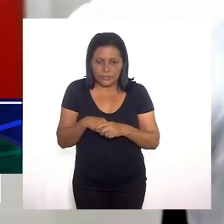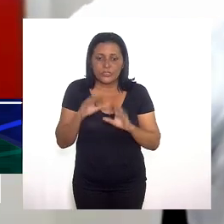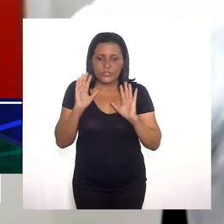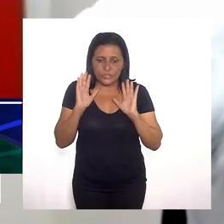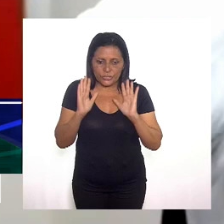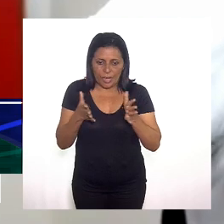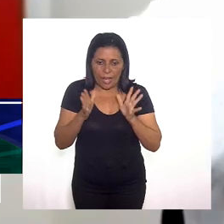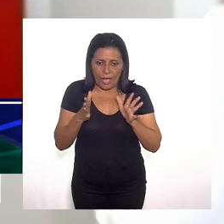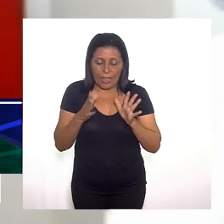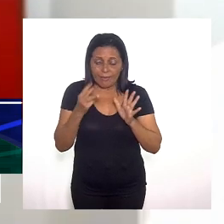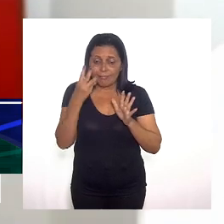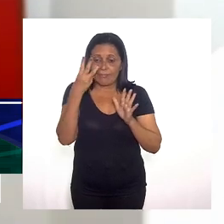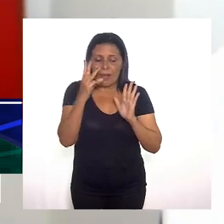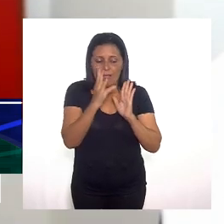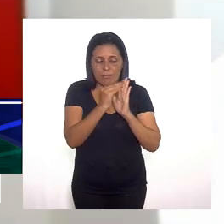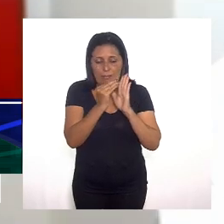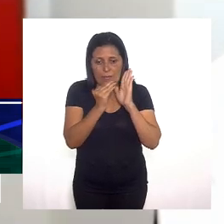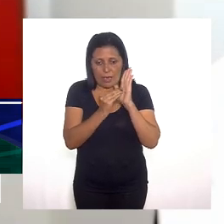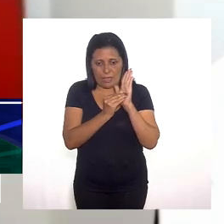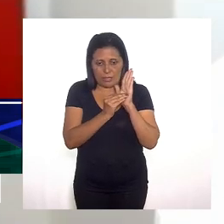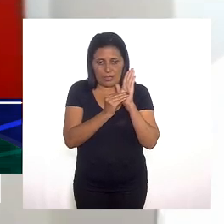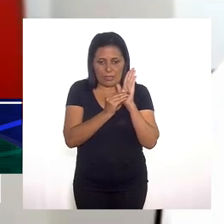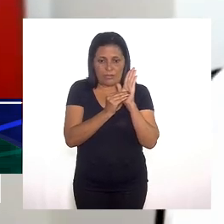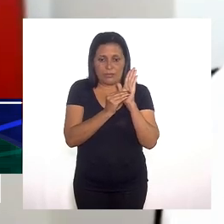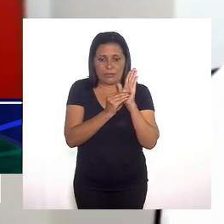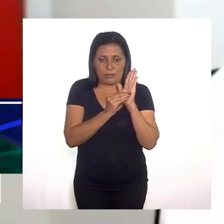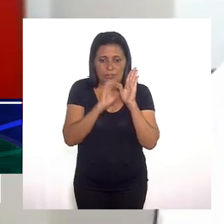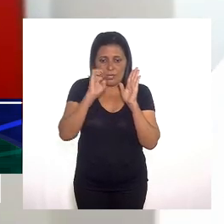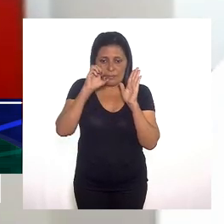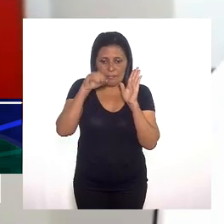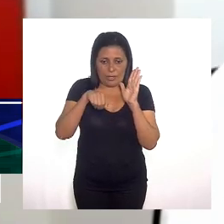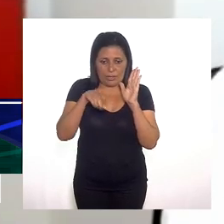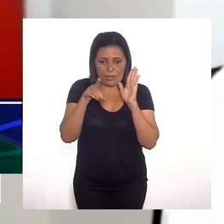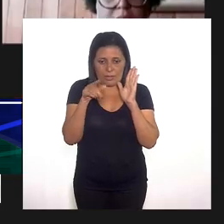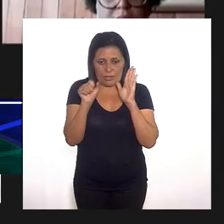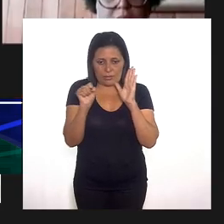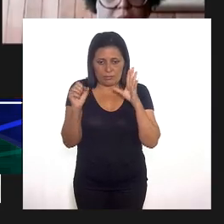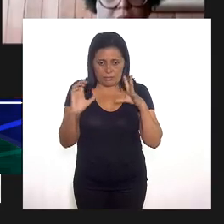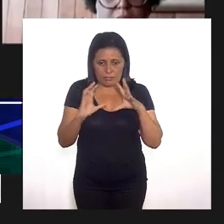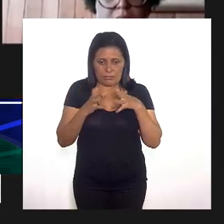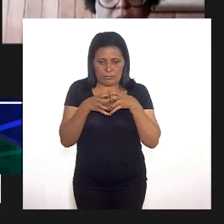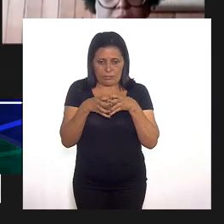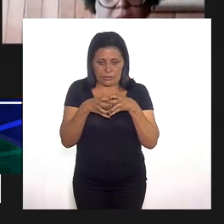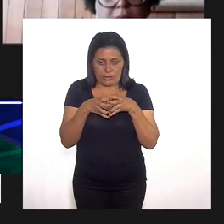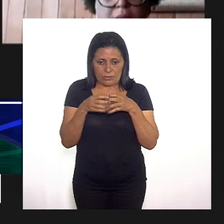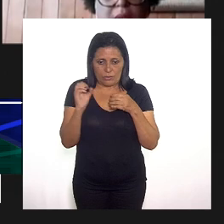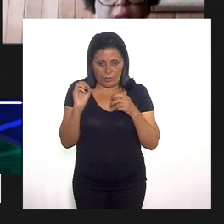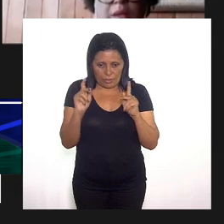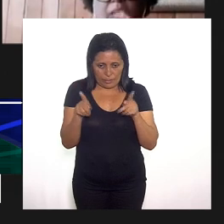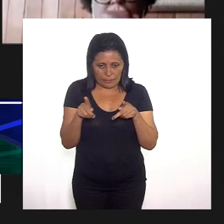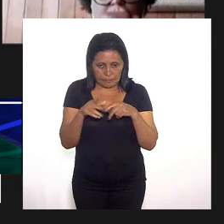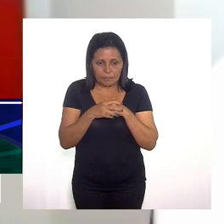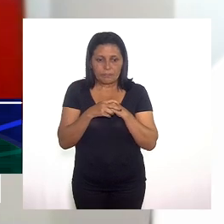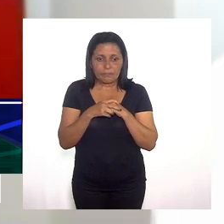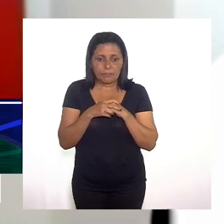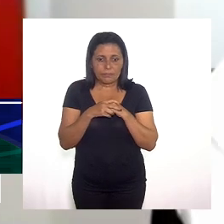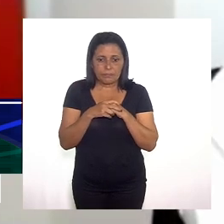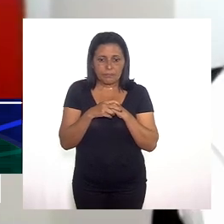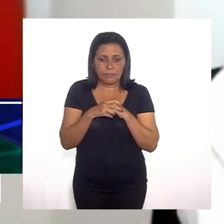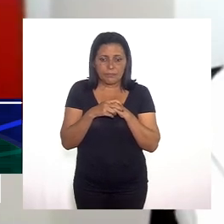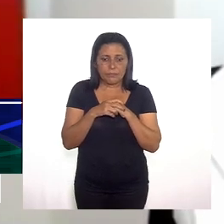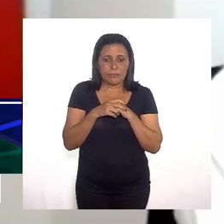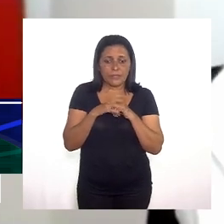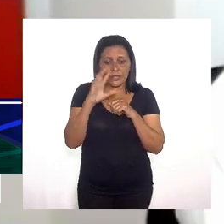Já acatei como 3 emendas, por isso que eu disse que recebeu 3 emendas e retorna às comissões. Ok? Anuncio o projeto de